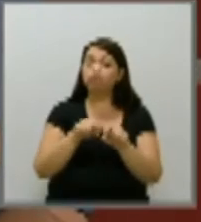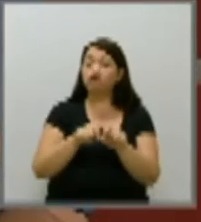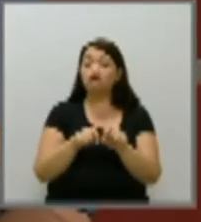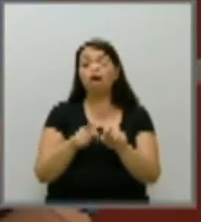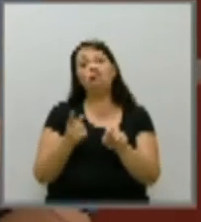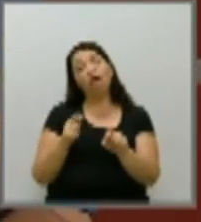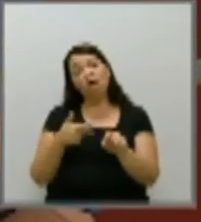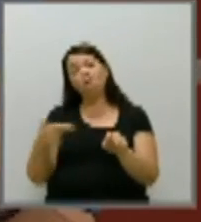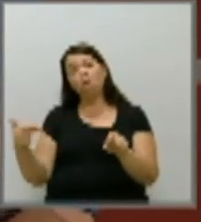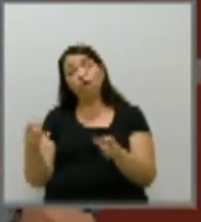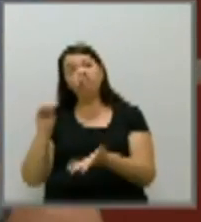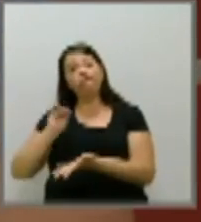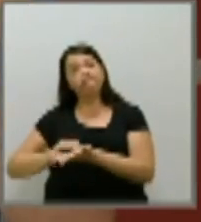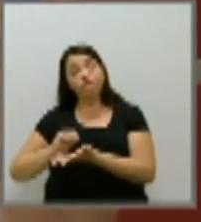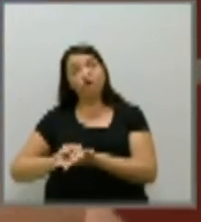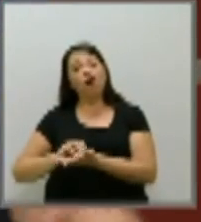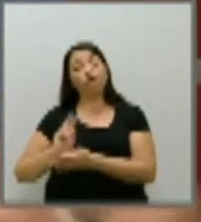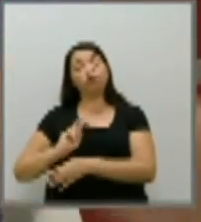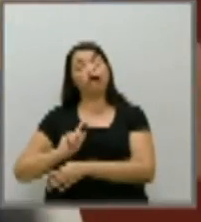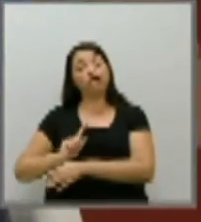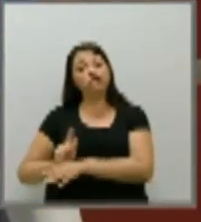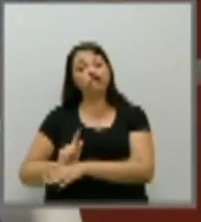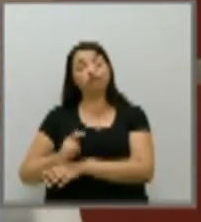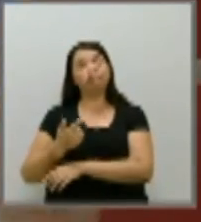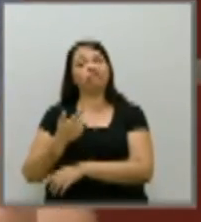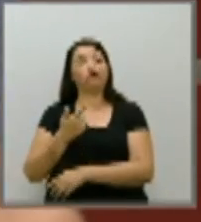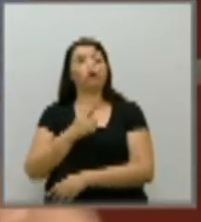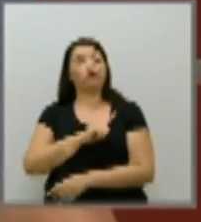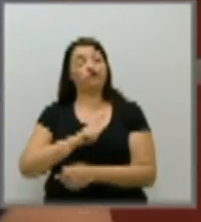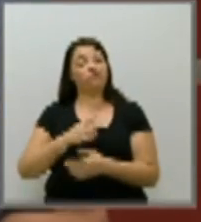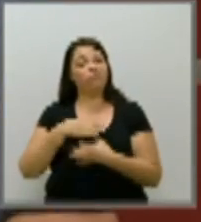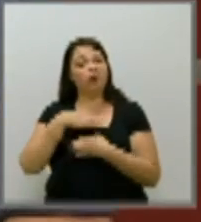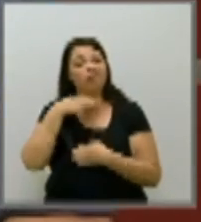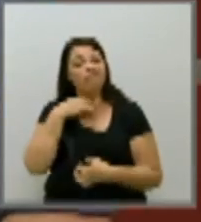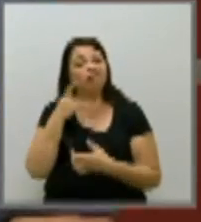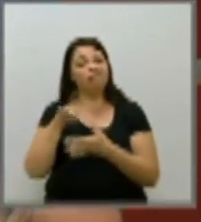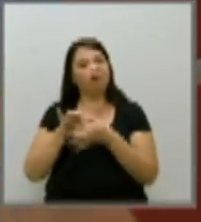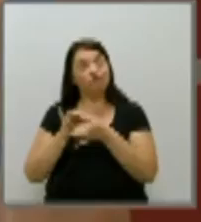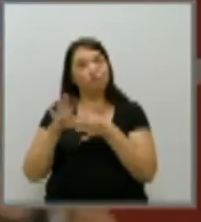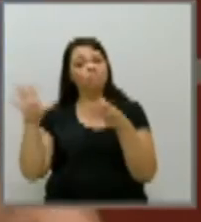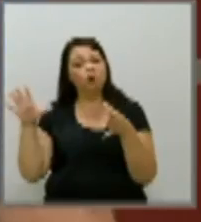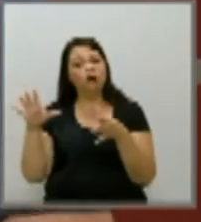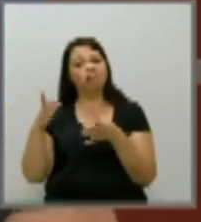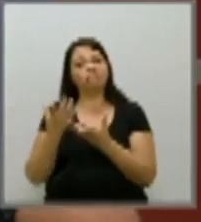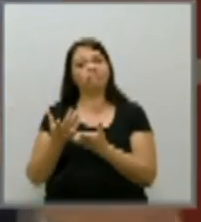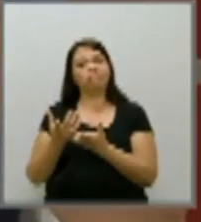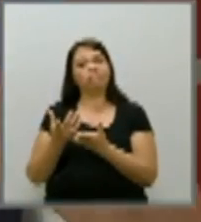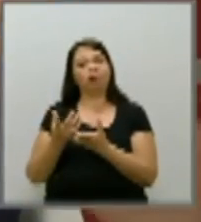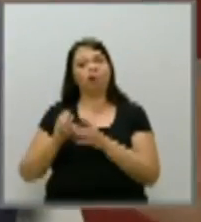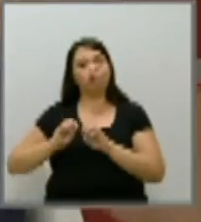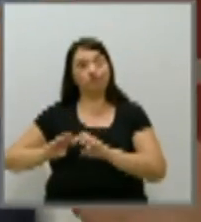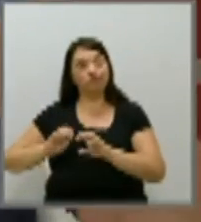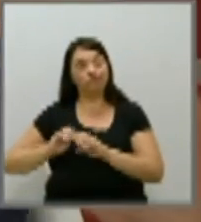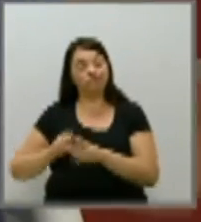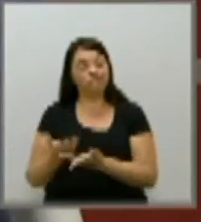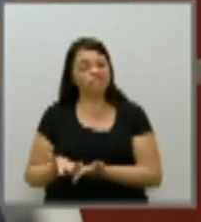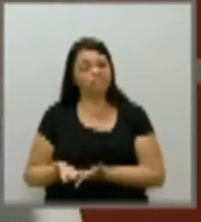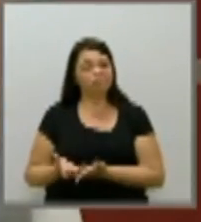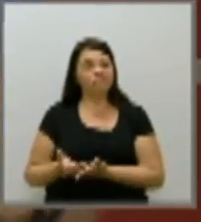atual governo e gestão em Gravataí, que é, por exemplo, uma democratização da gestão da educação, que é, por